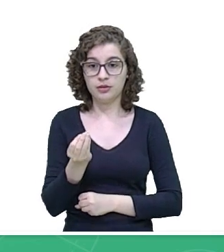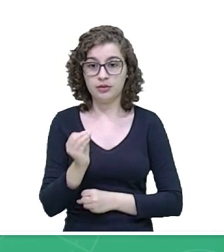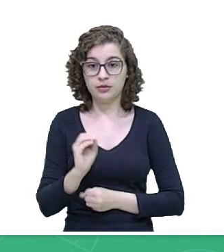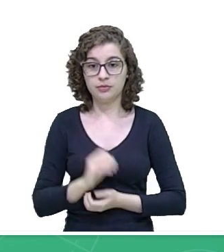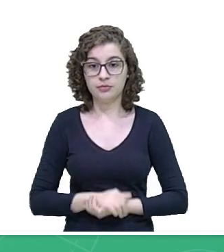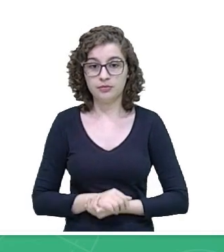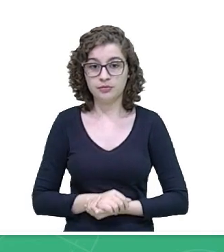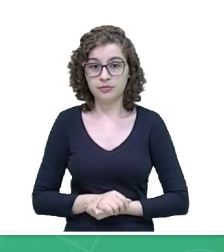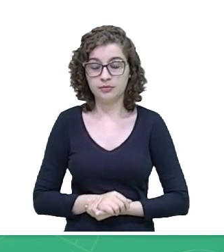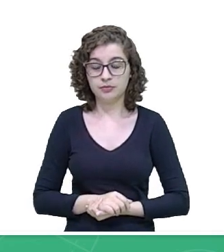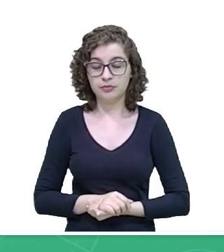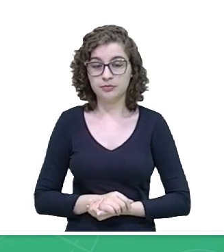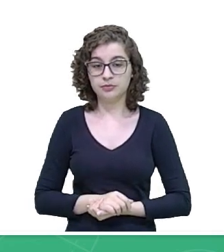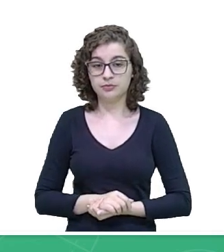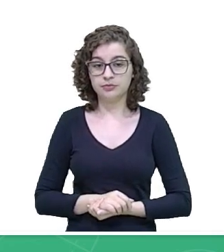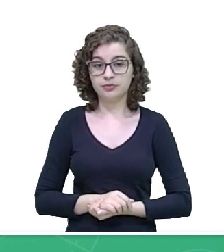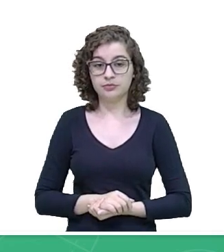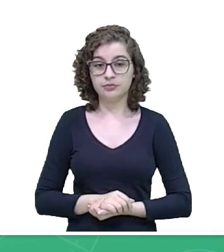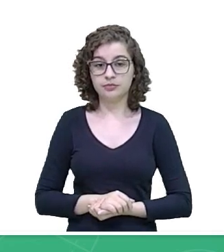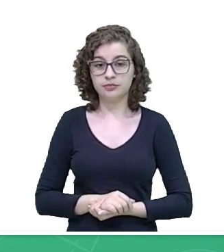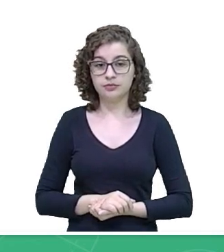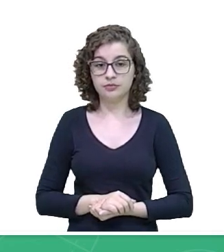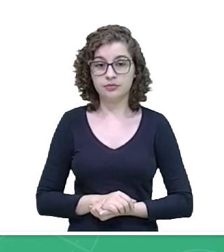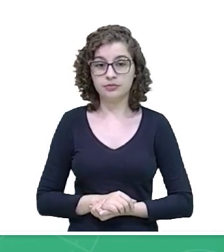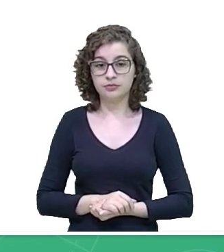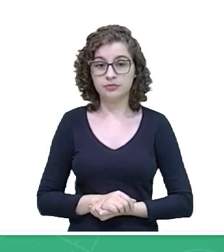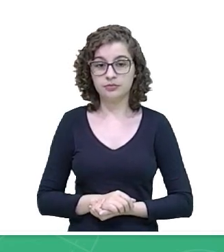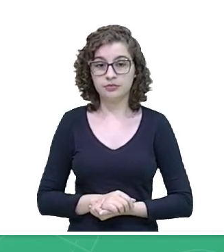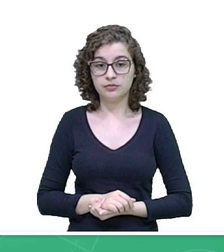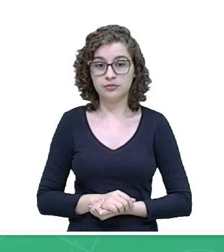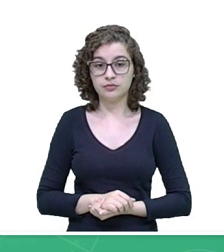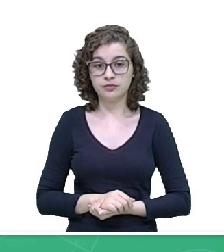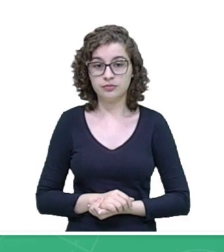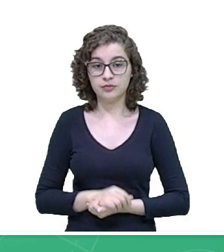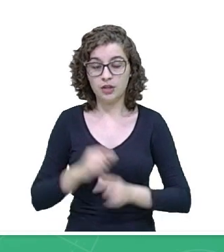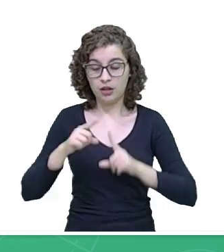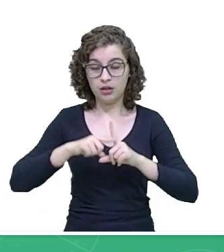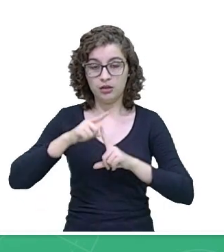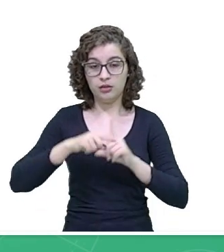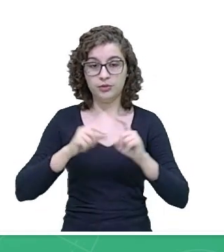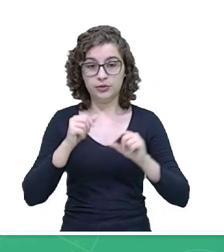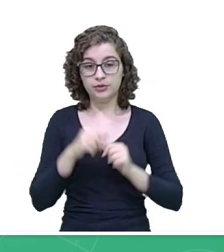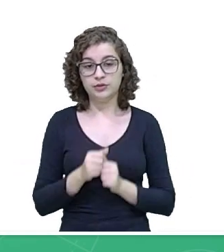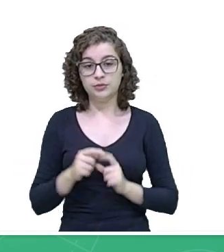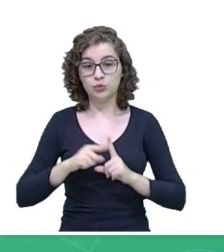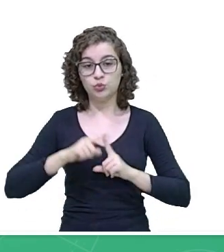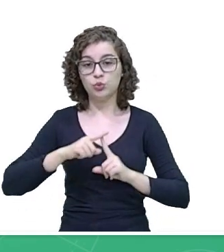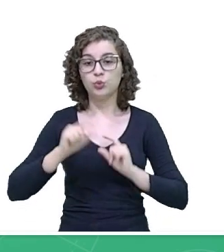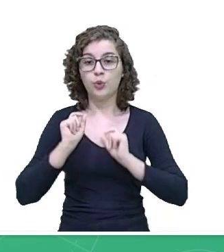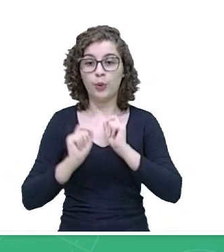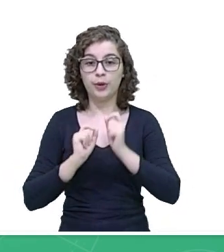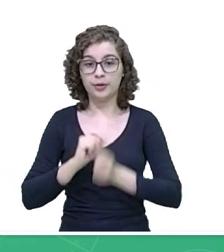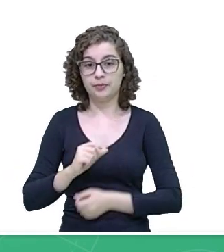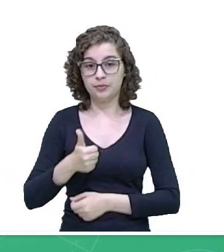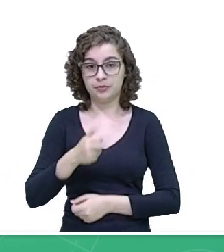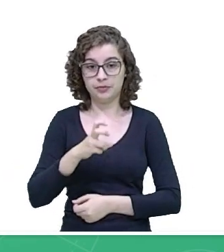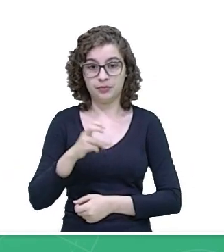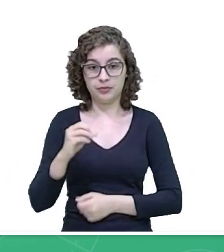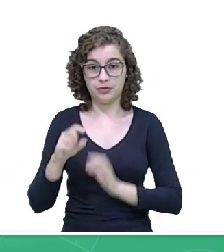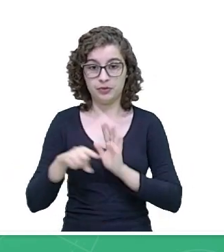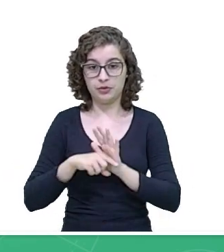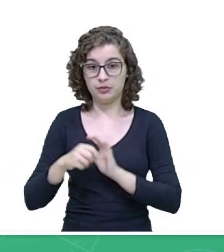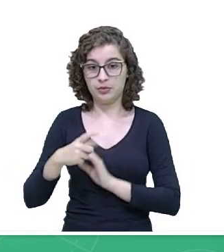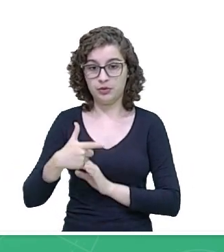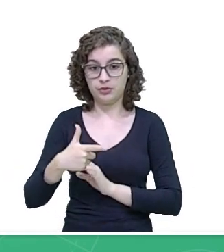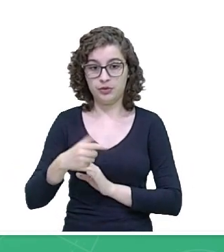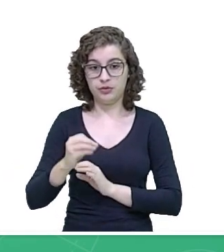60, tá certo? E aí, aqui a variação da temperatura, 150 menos 20, é esse 130